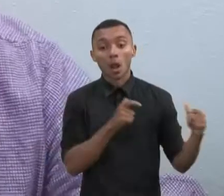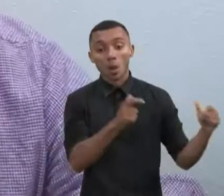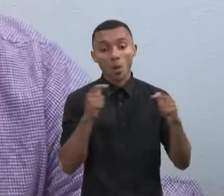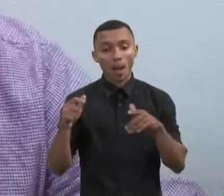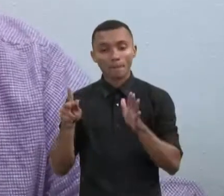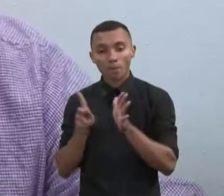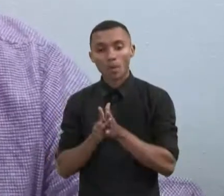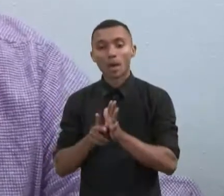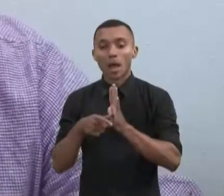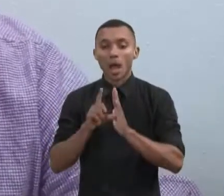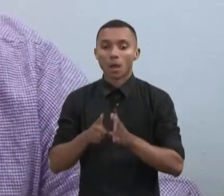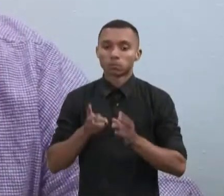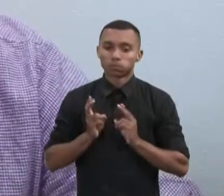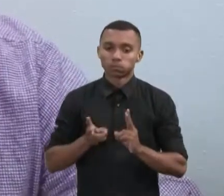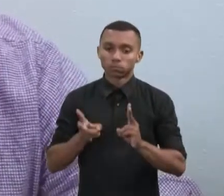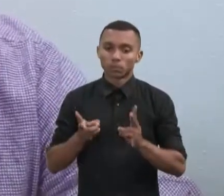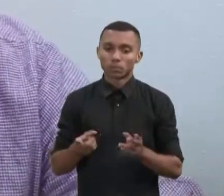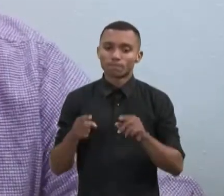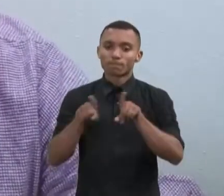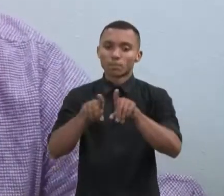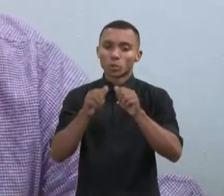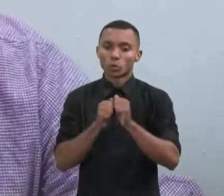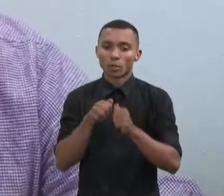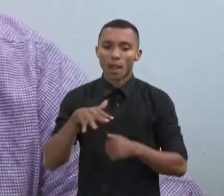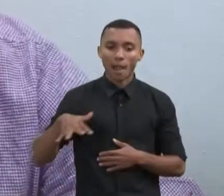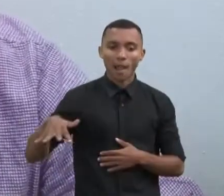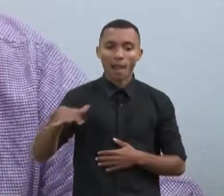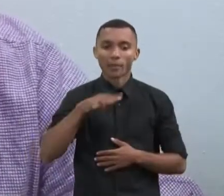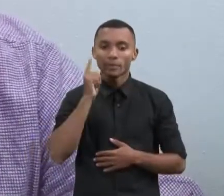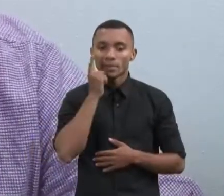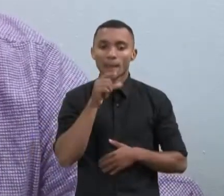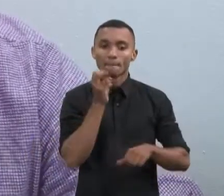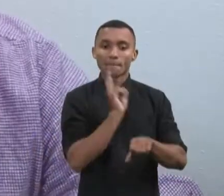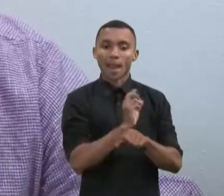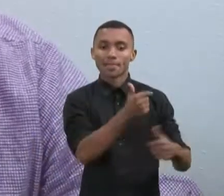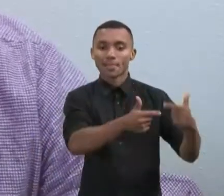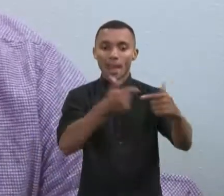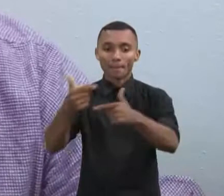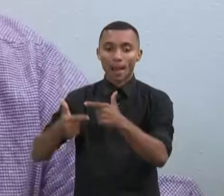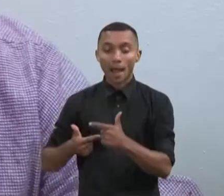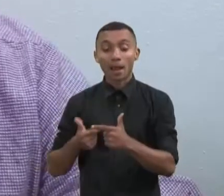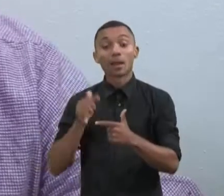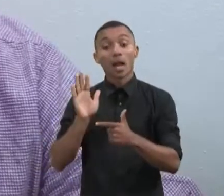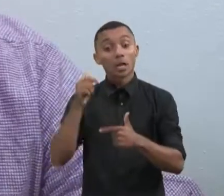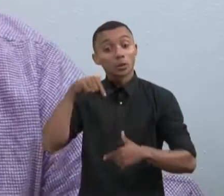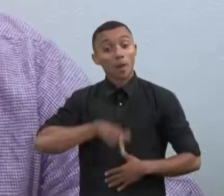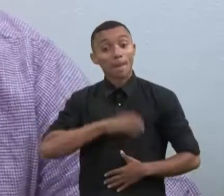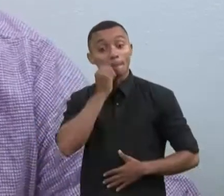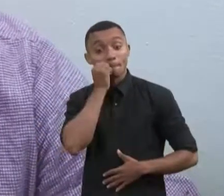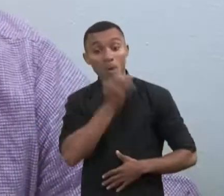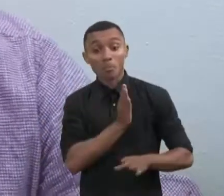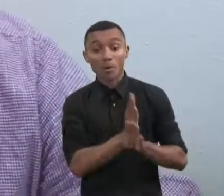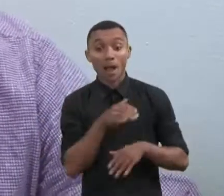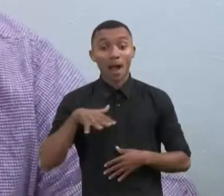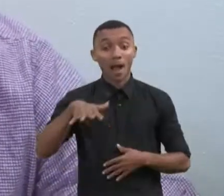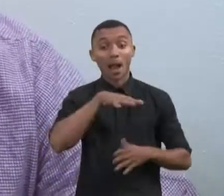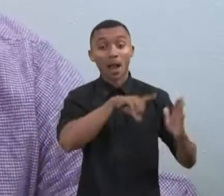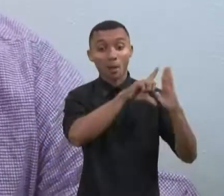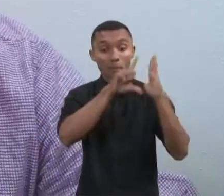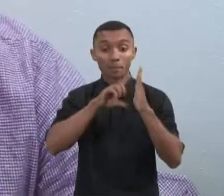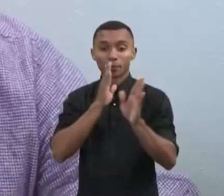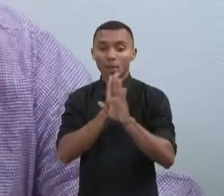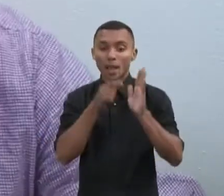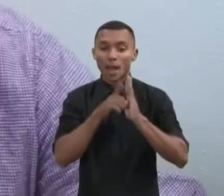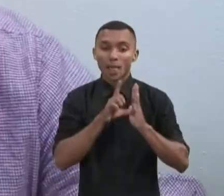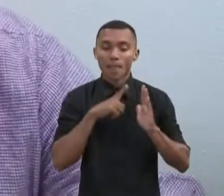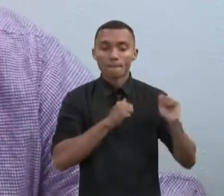serviços, que continua se firmando como o setor que mais gera empregos no nosso estado. Mas um grande ponto positivo vai para o comércio, que sai de um